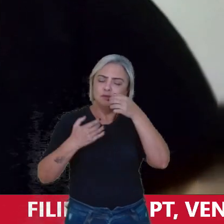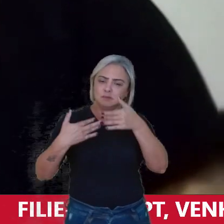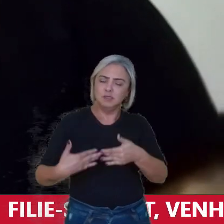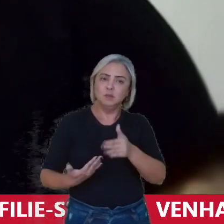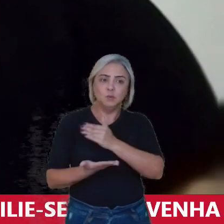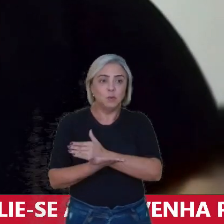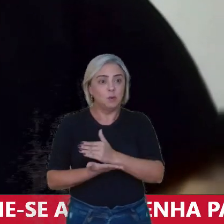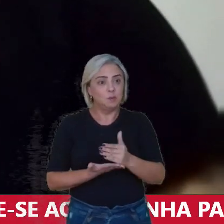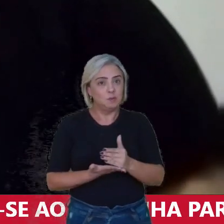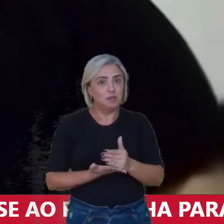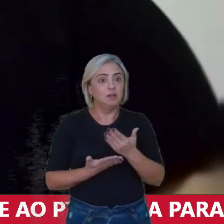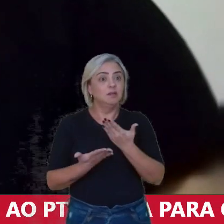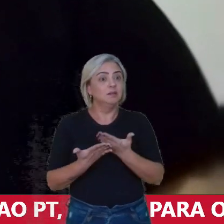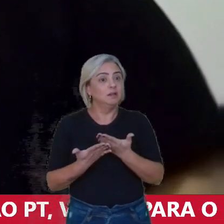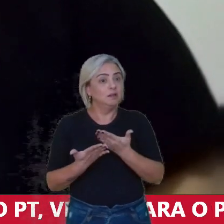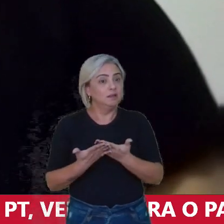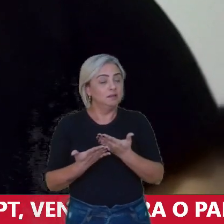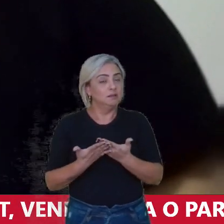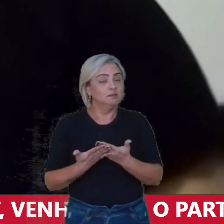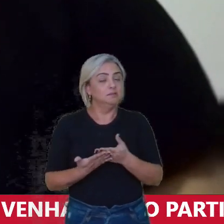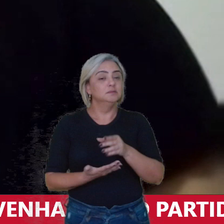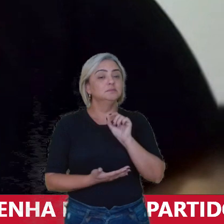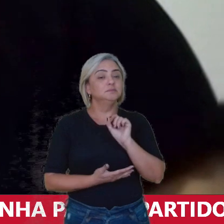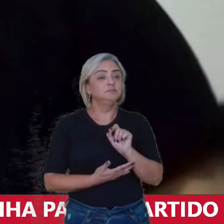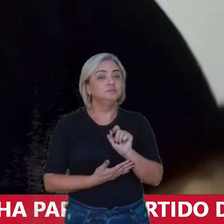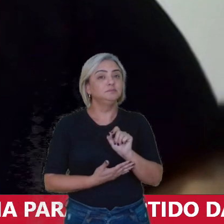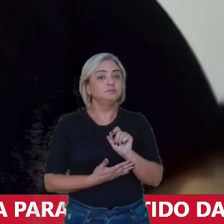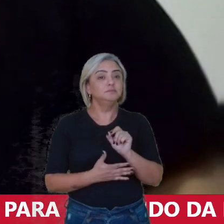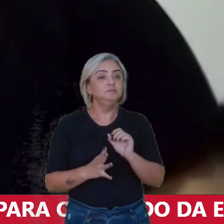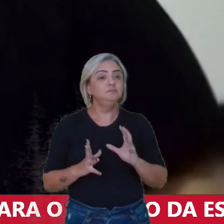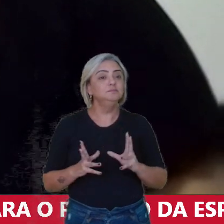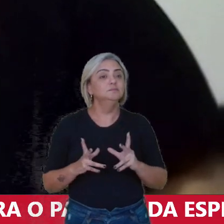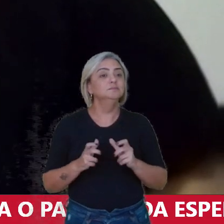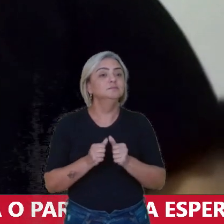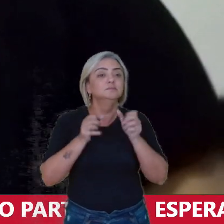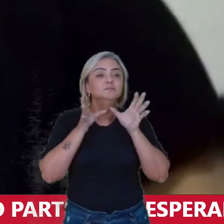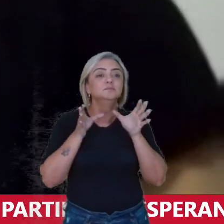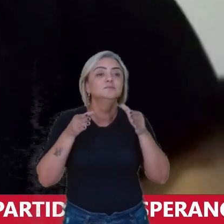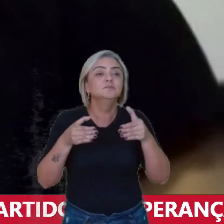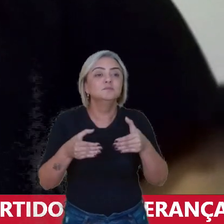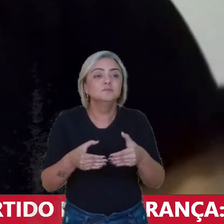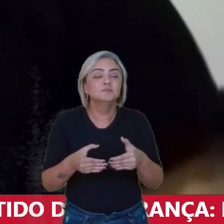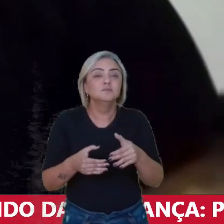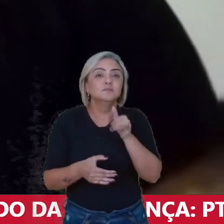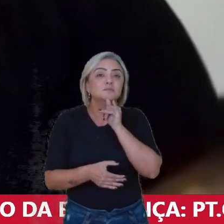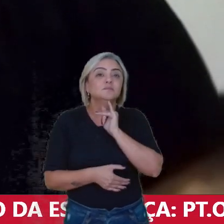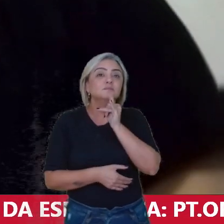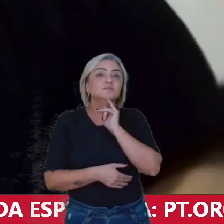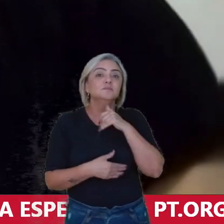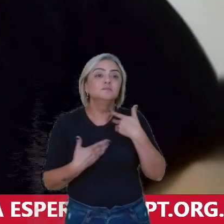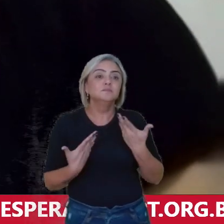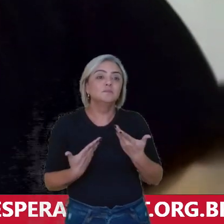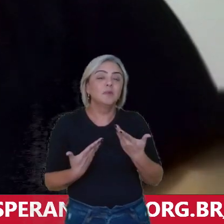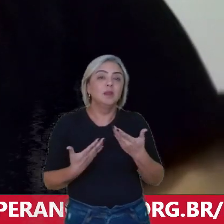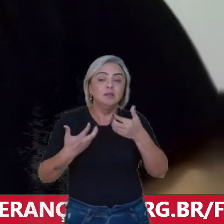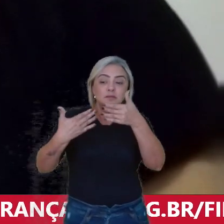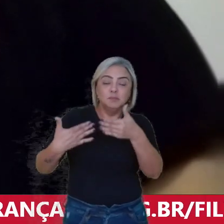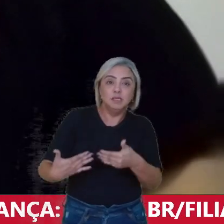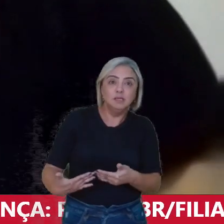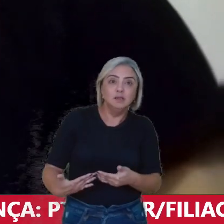no início, na aula, né, de que tudo está centralizado, né? Por exemplo, o Foucault ele vai falar muito